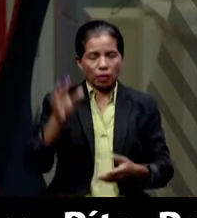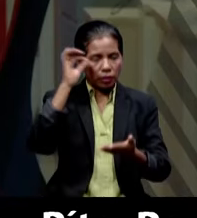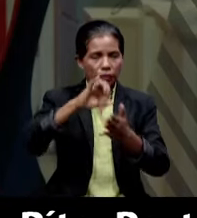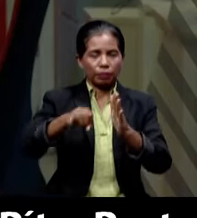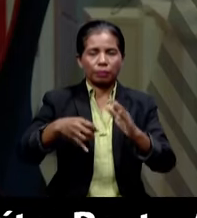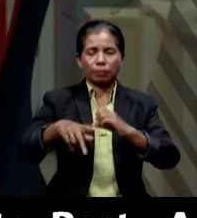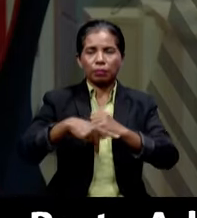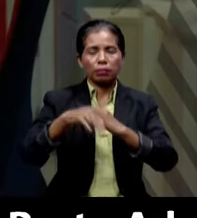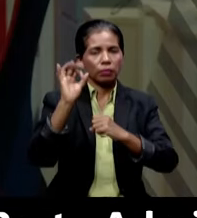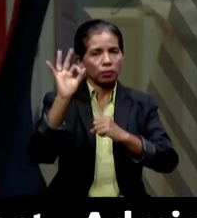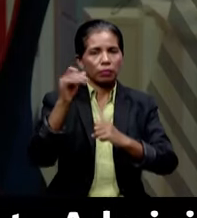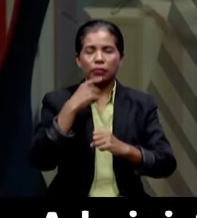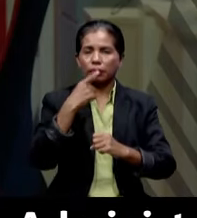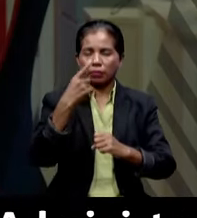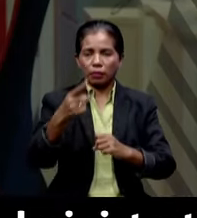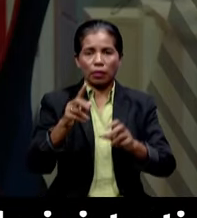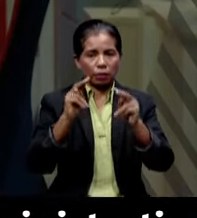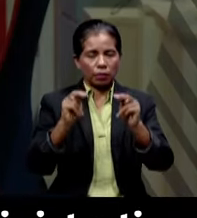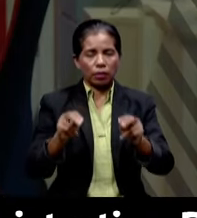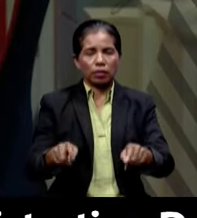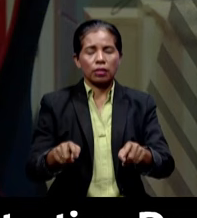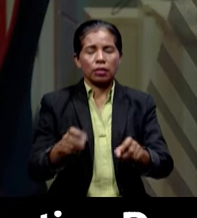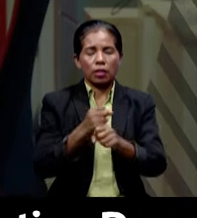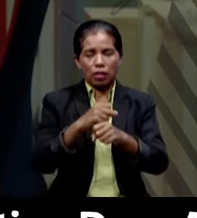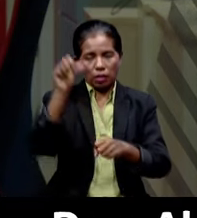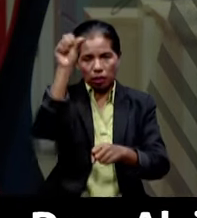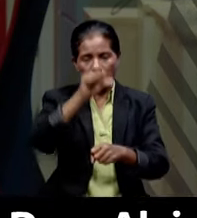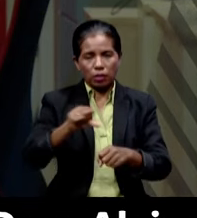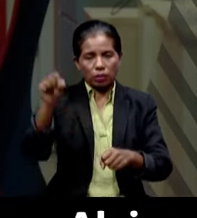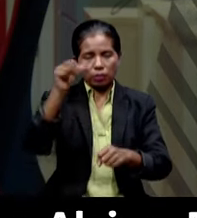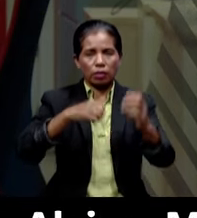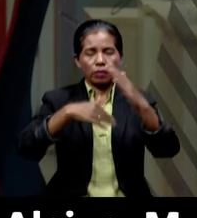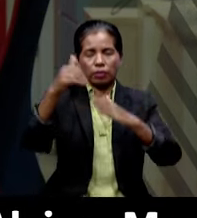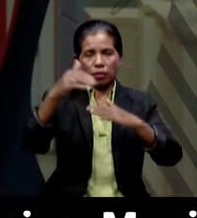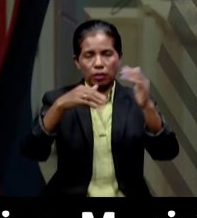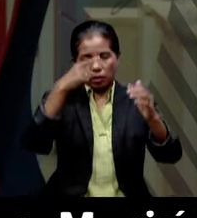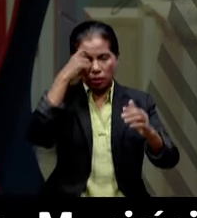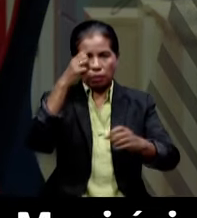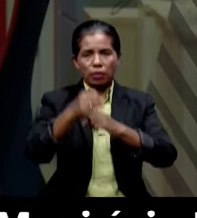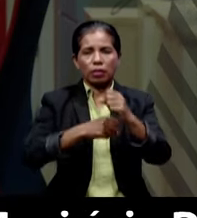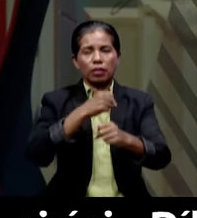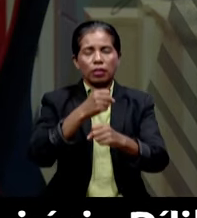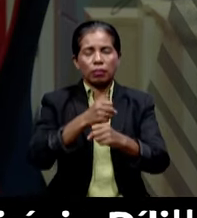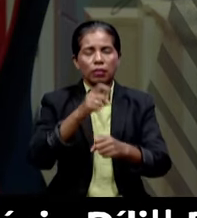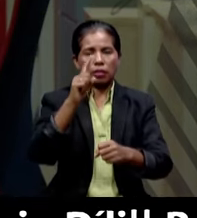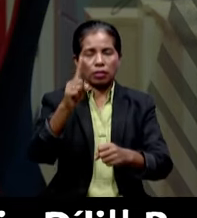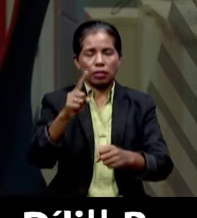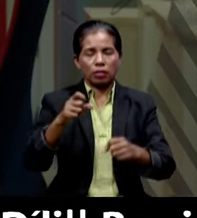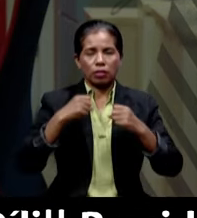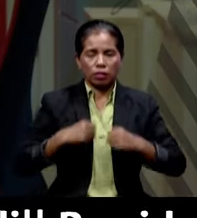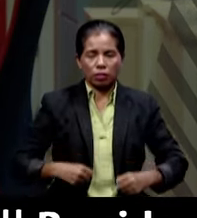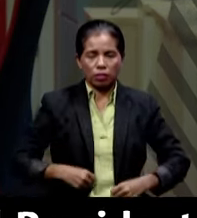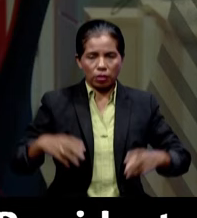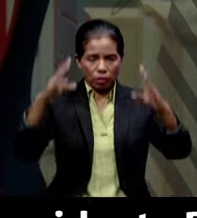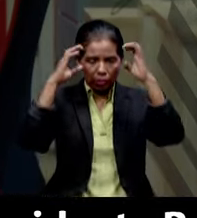secretário-geral do Partido Fratelinho HTT precisa da auditoria infraestrutura, também tem ainda o setor saúde e educação